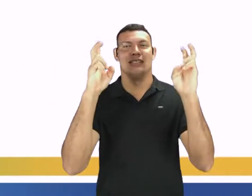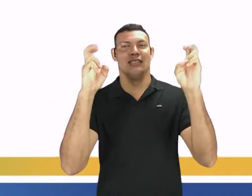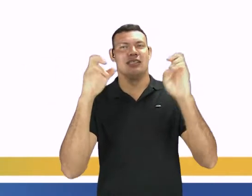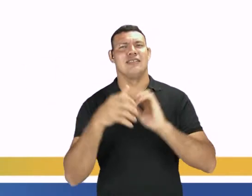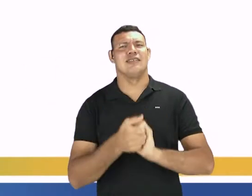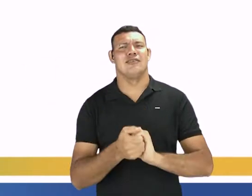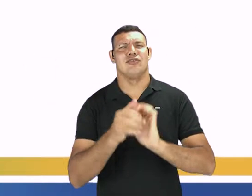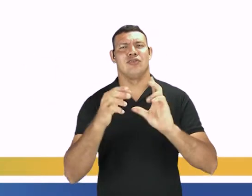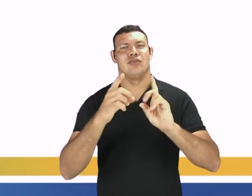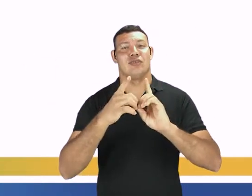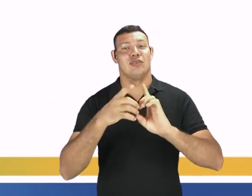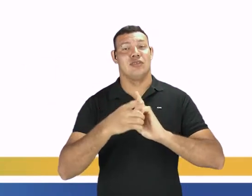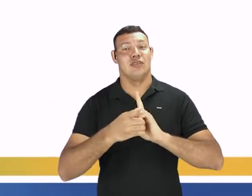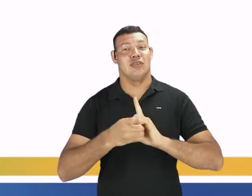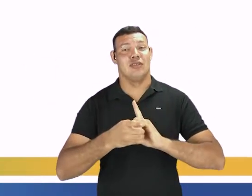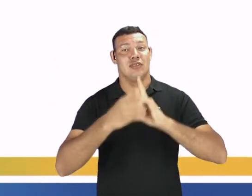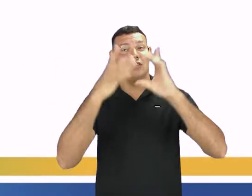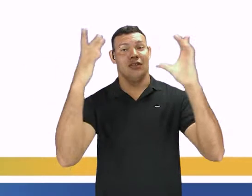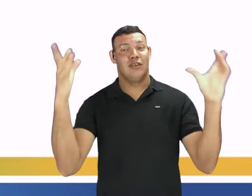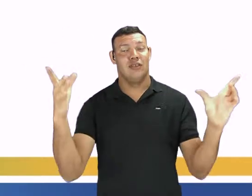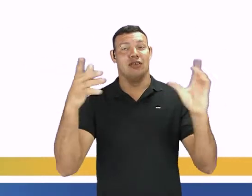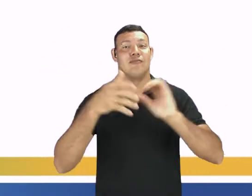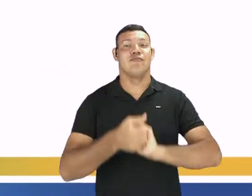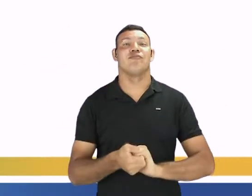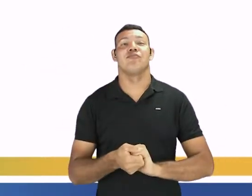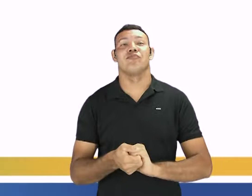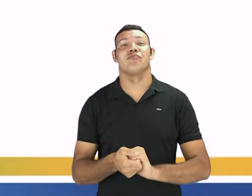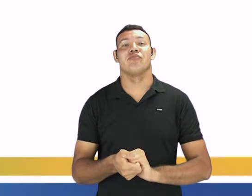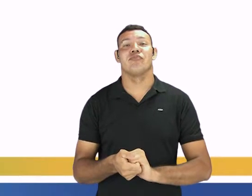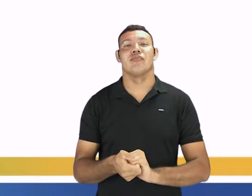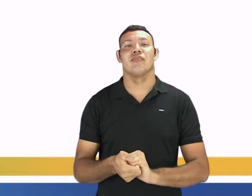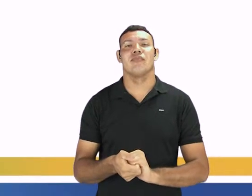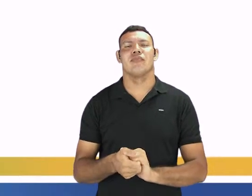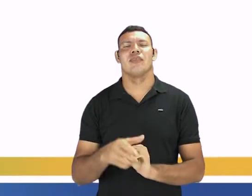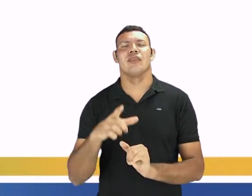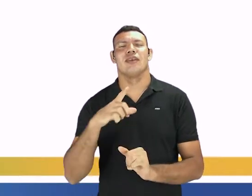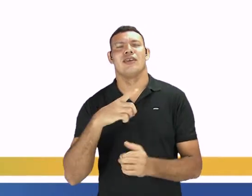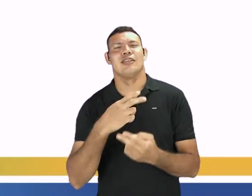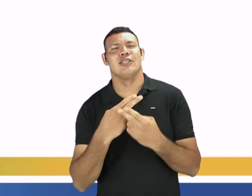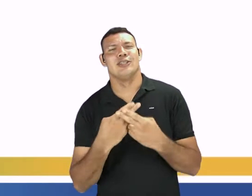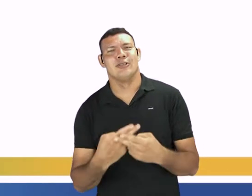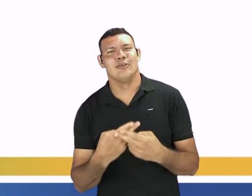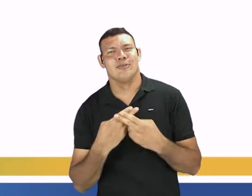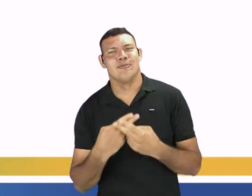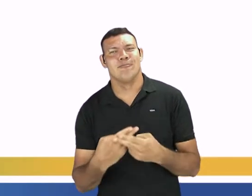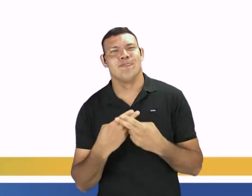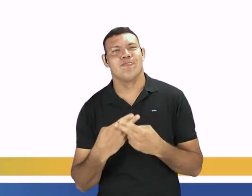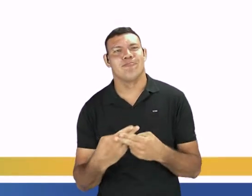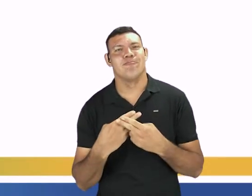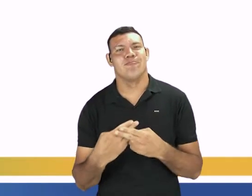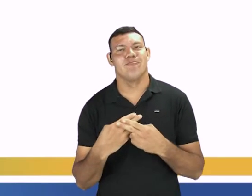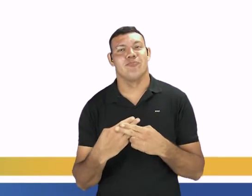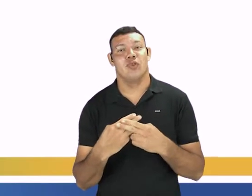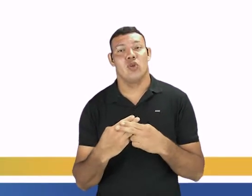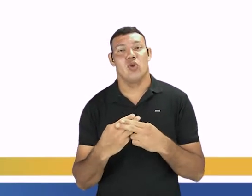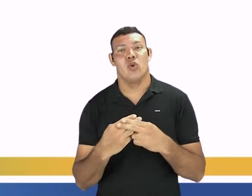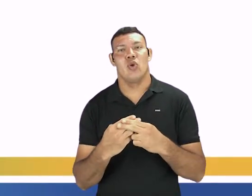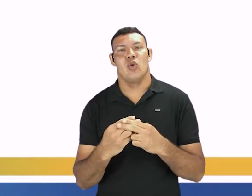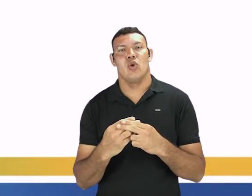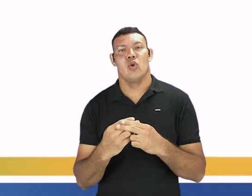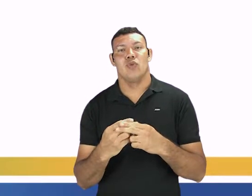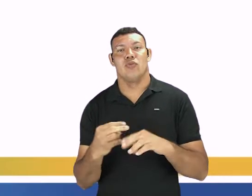forma democrática, né? Os detentores. Tenham paciência, mas aqui não sobe mais ninguém.